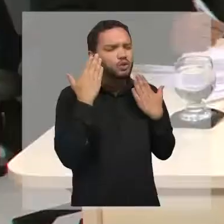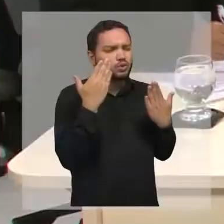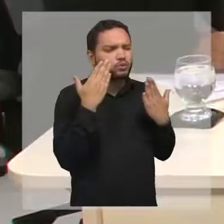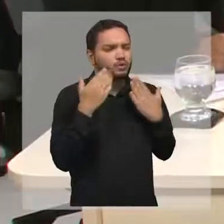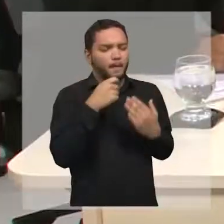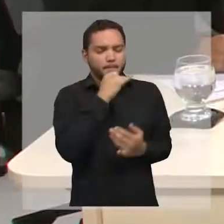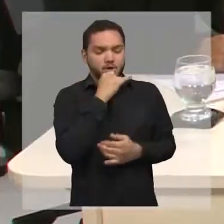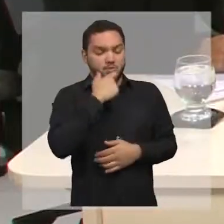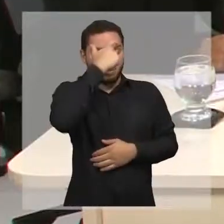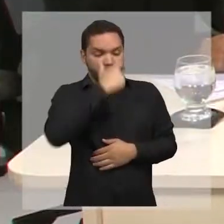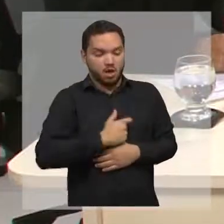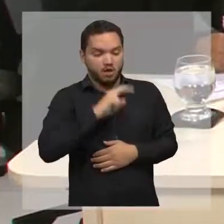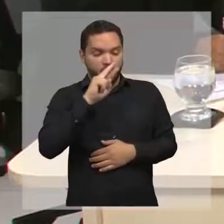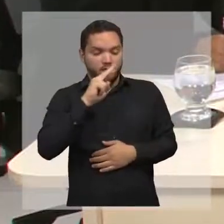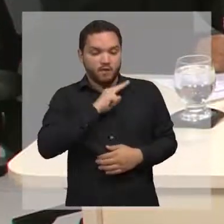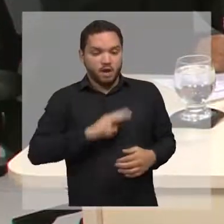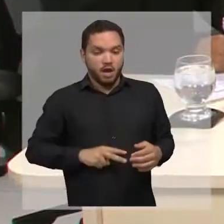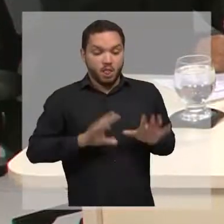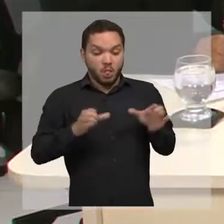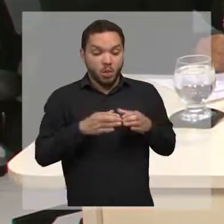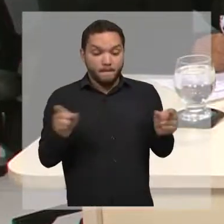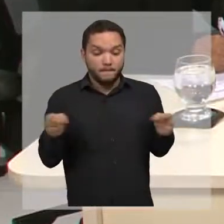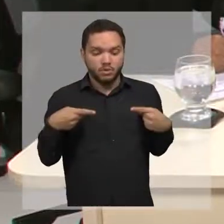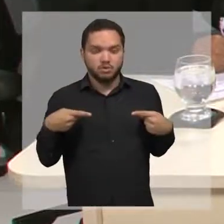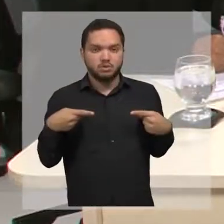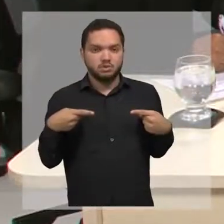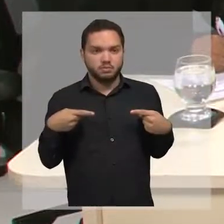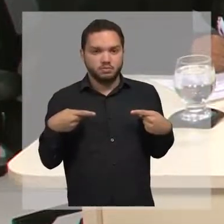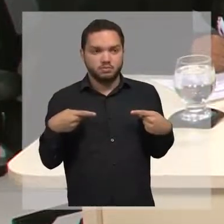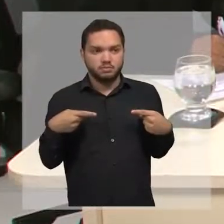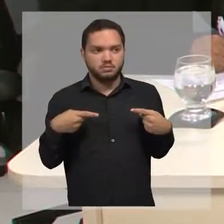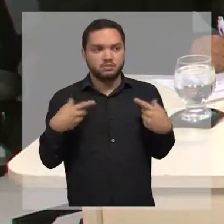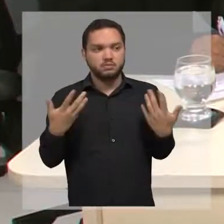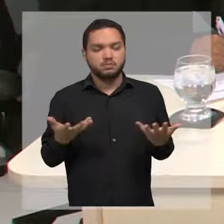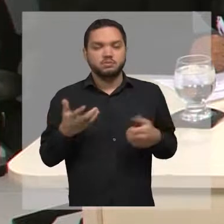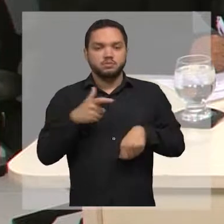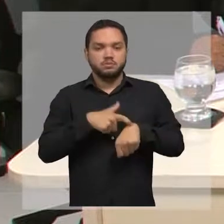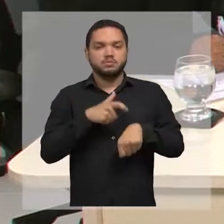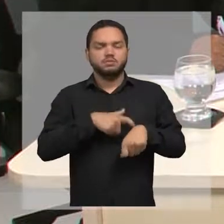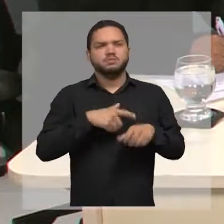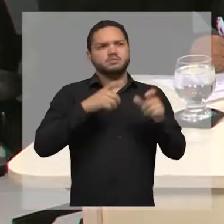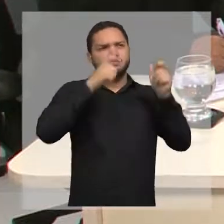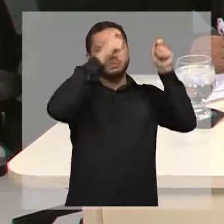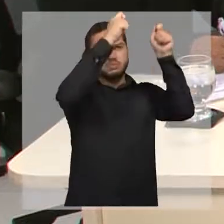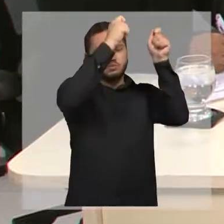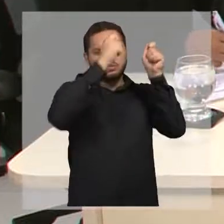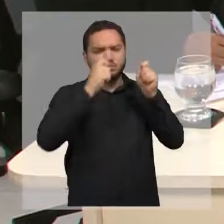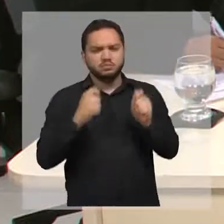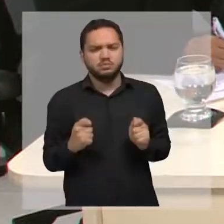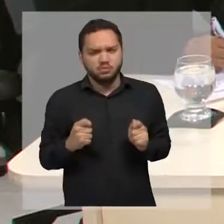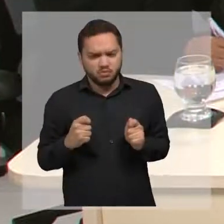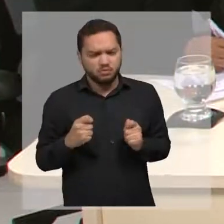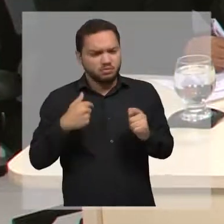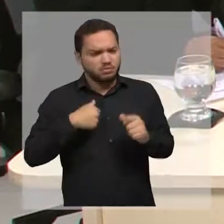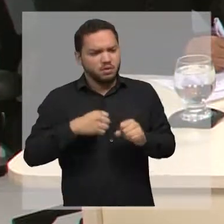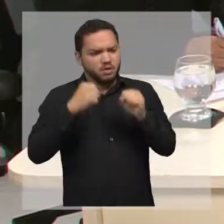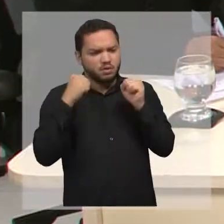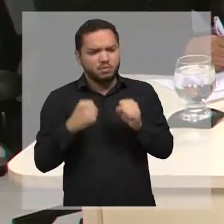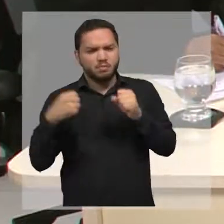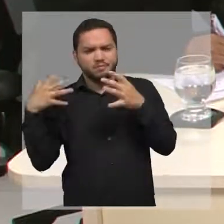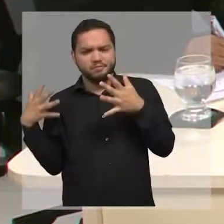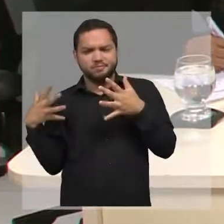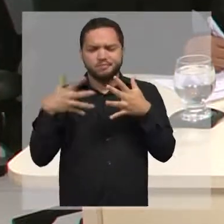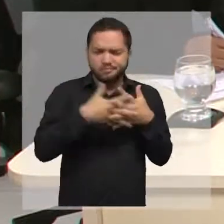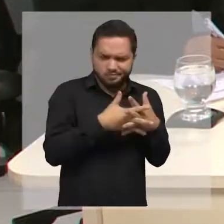Isaac. Se eu sou um vereador de oposição, em que momento numa mensagem do prefeito para o legislativo eu